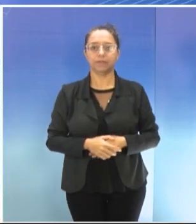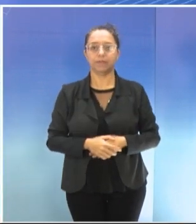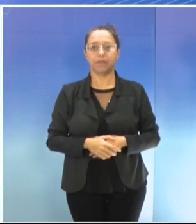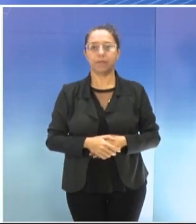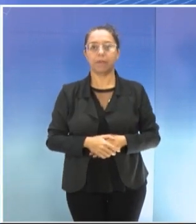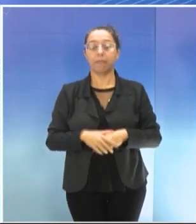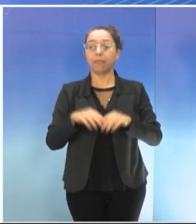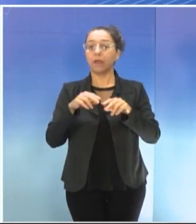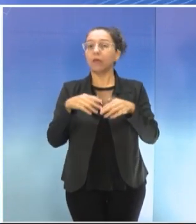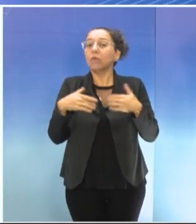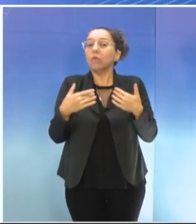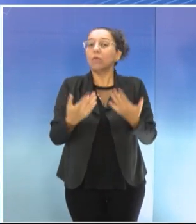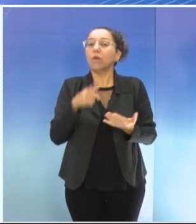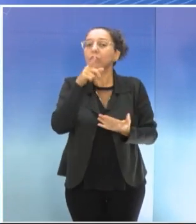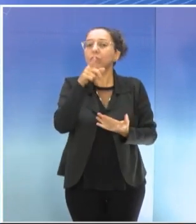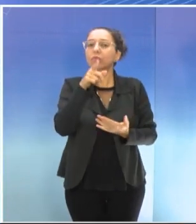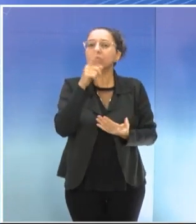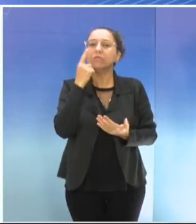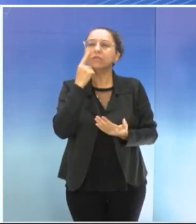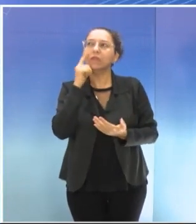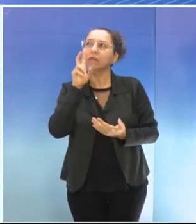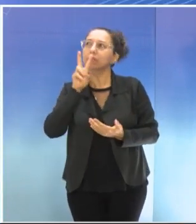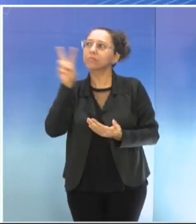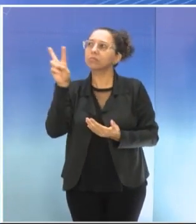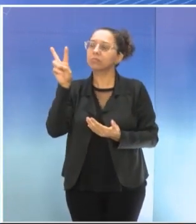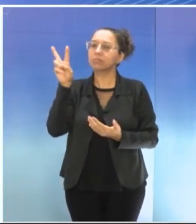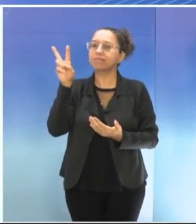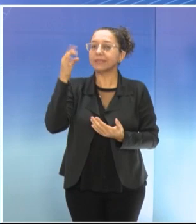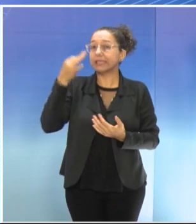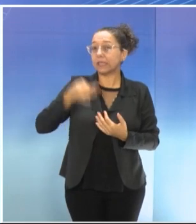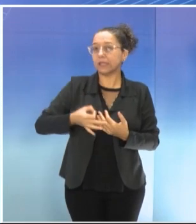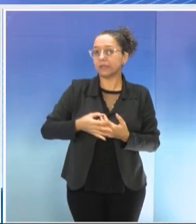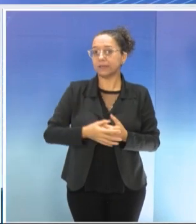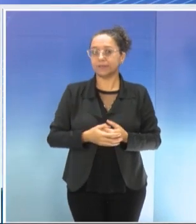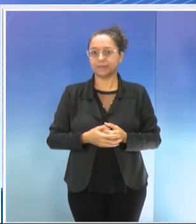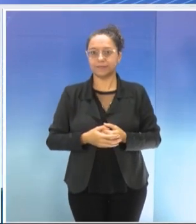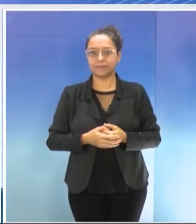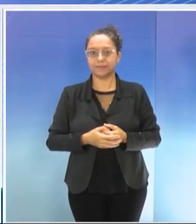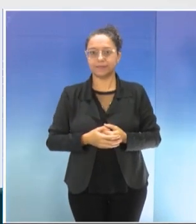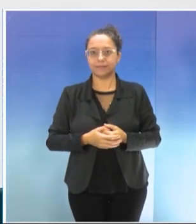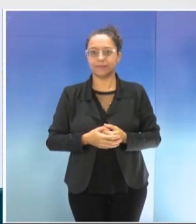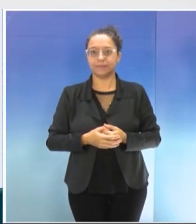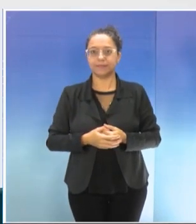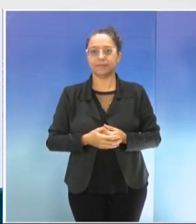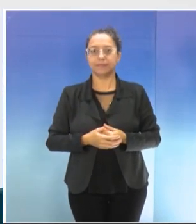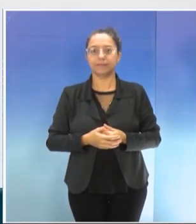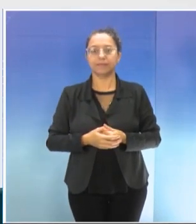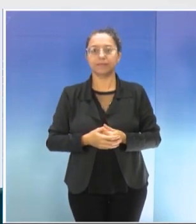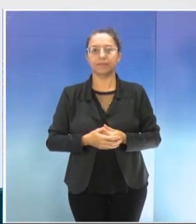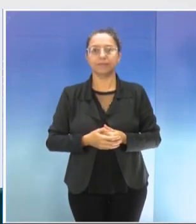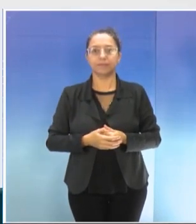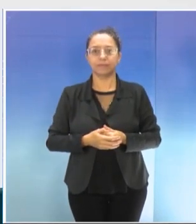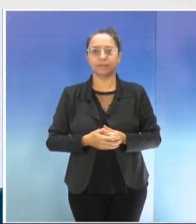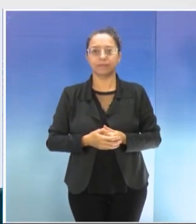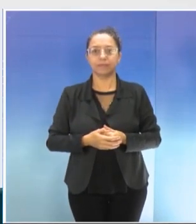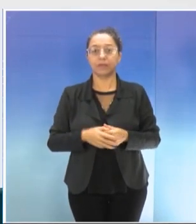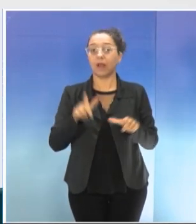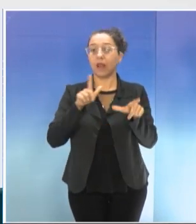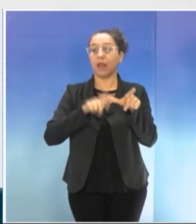Então, tá aí a questão. Qual que você acha que é a certa? Vamos lá? A questão certa é justamente a